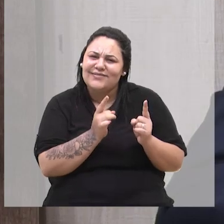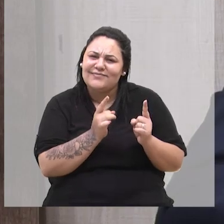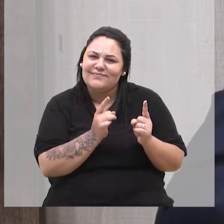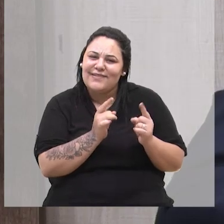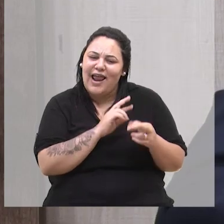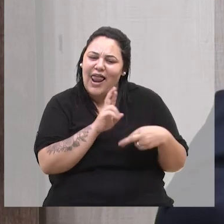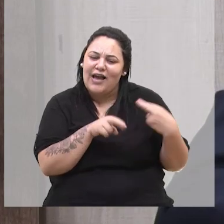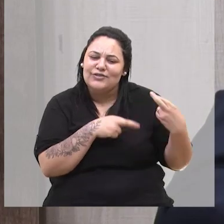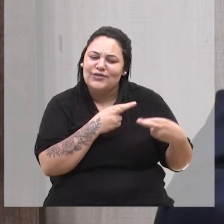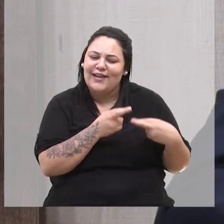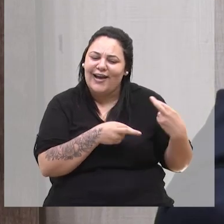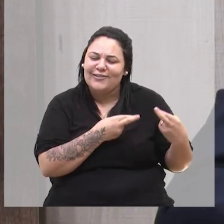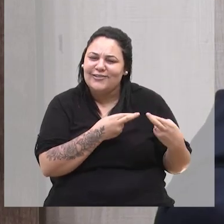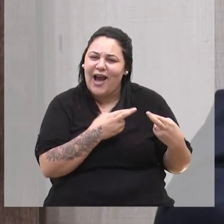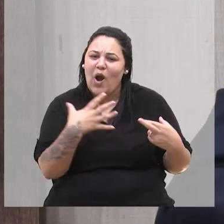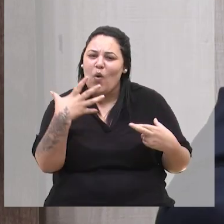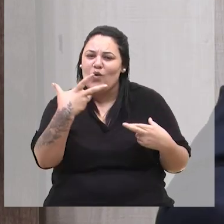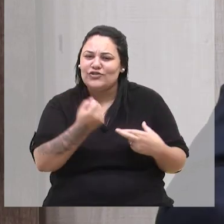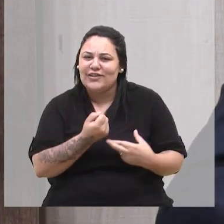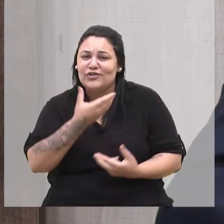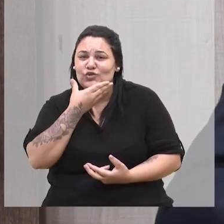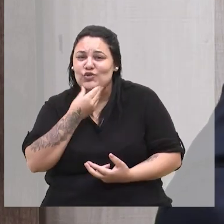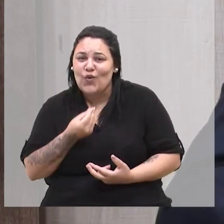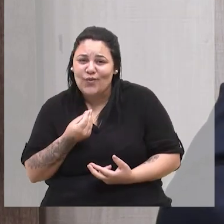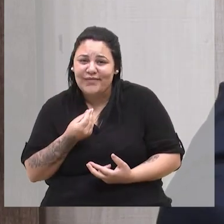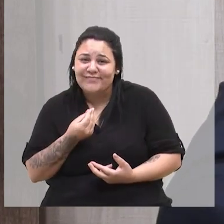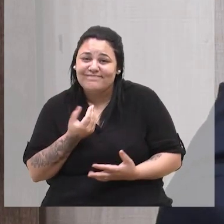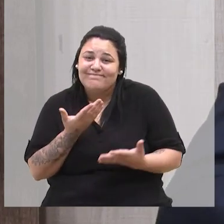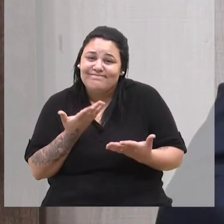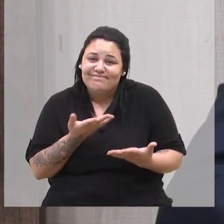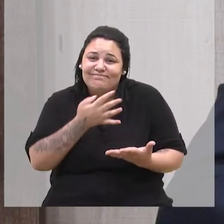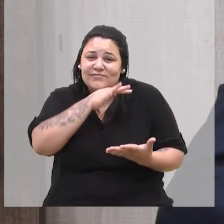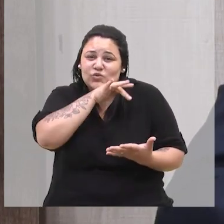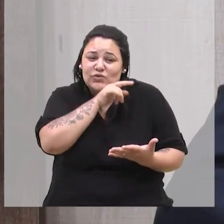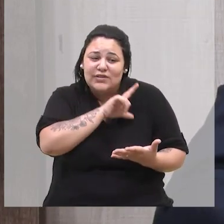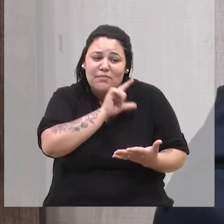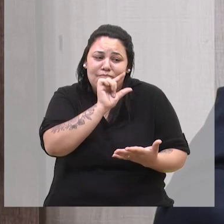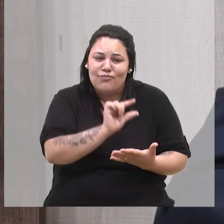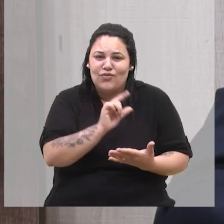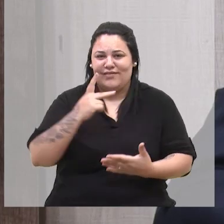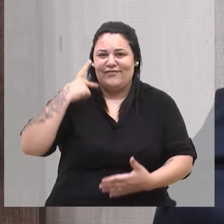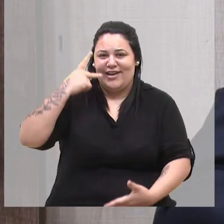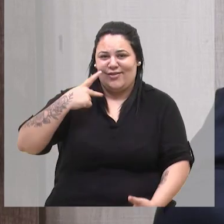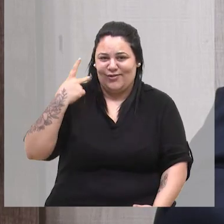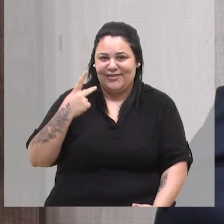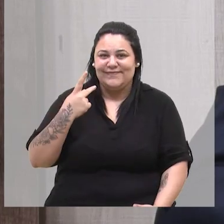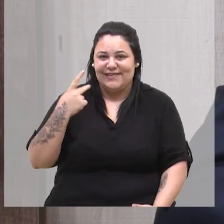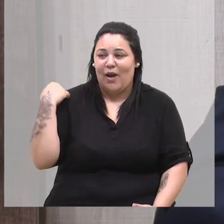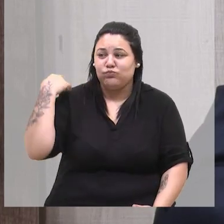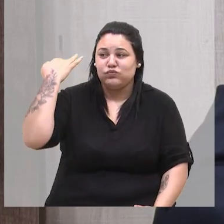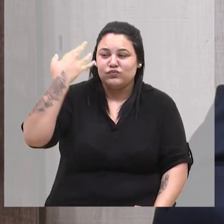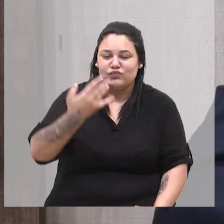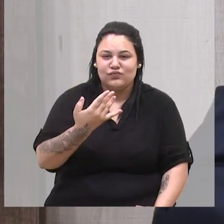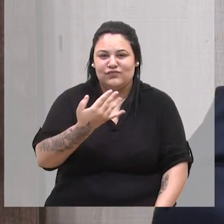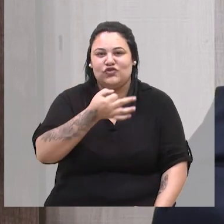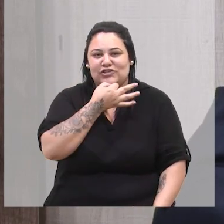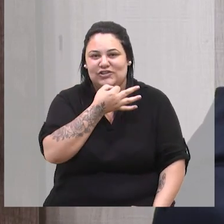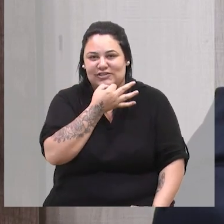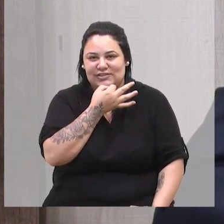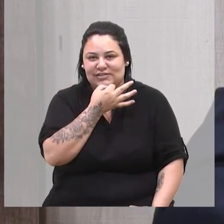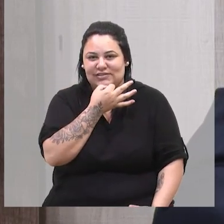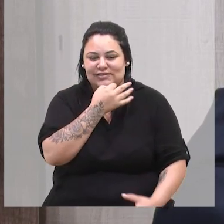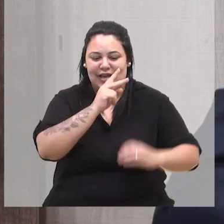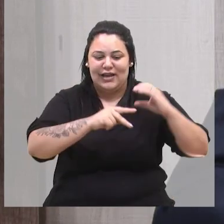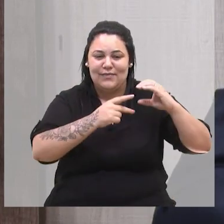relação aos números de homens, evidentemente. Então nós temos poucas vereadoras ao longo da história. Quando a Câmara atinge